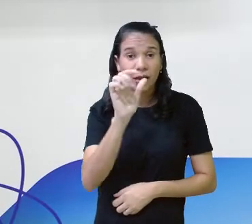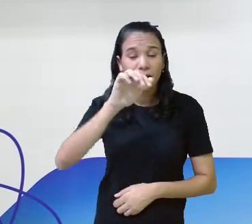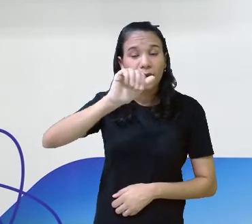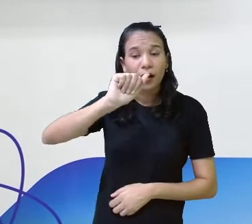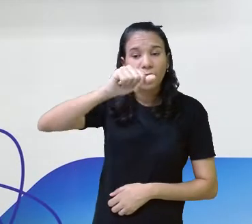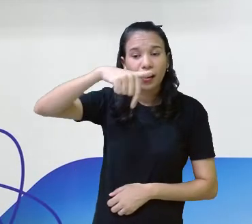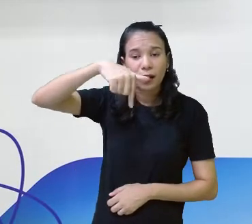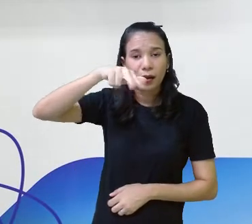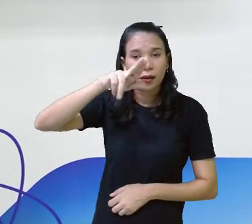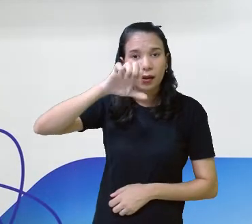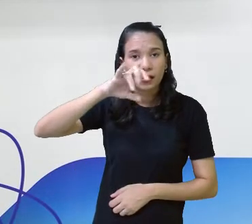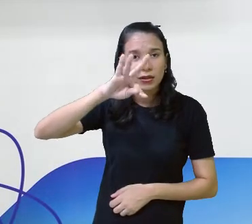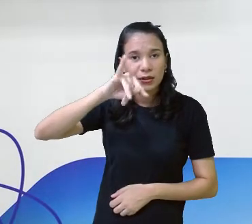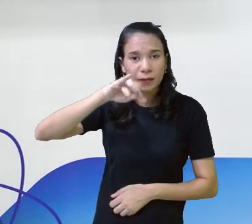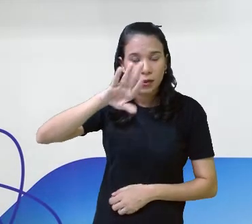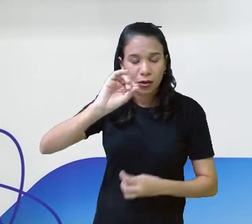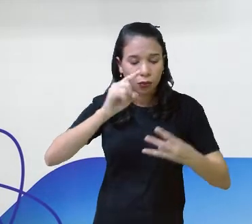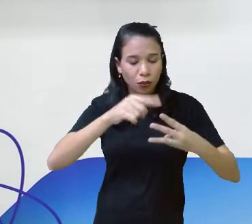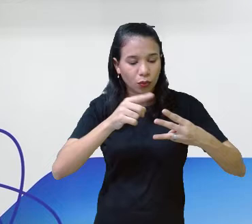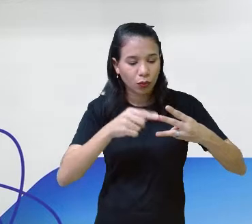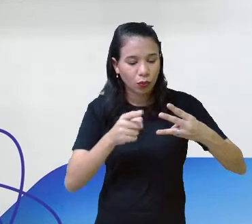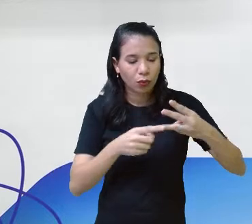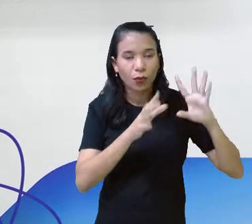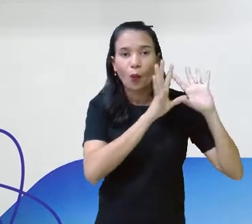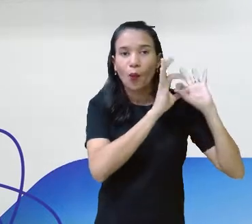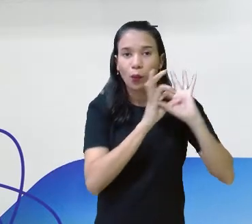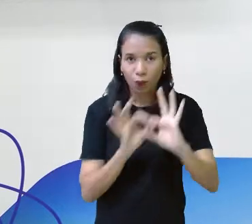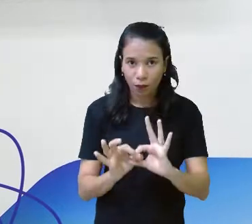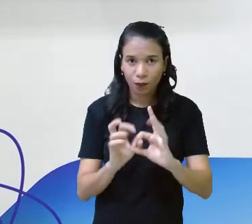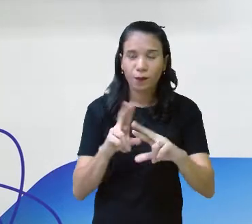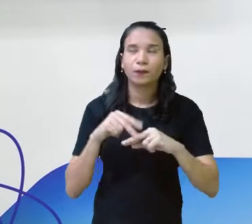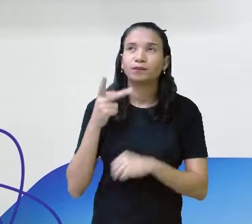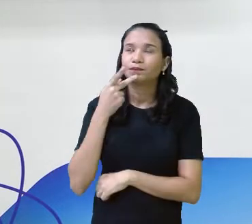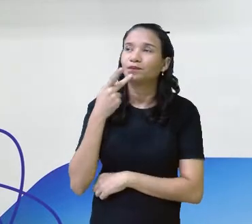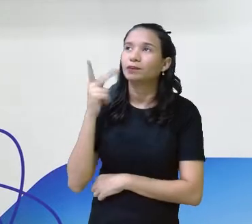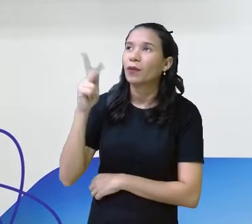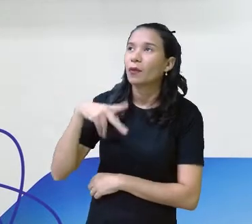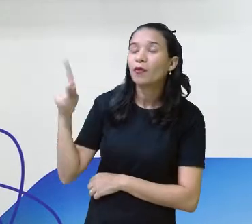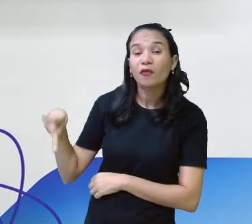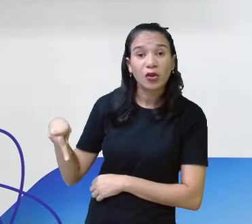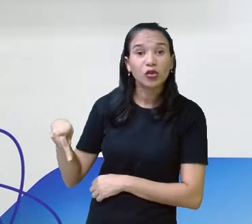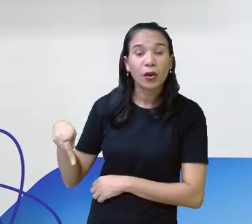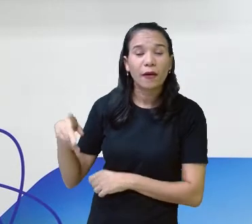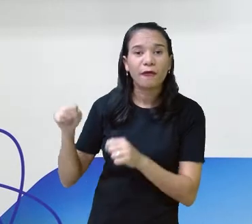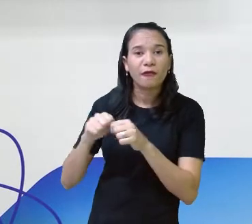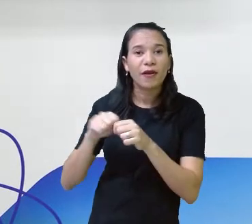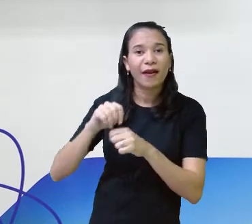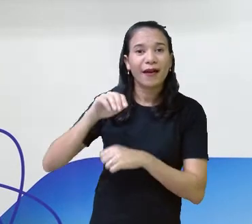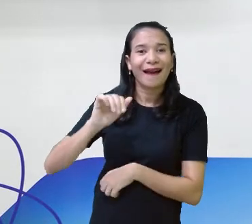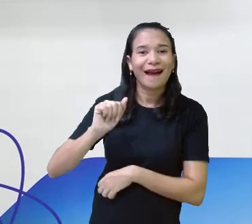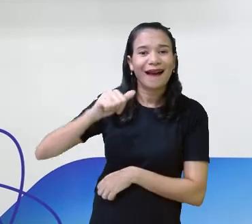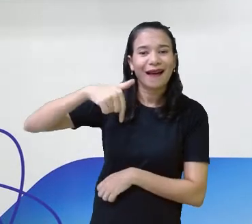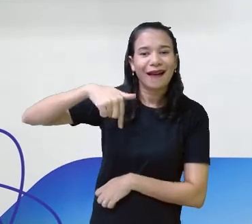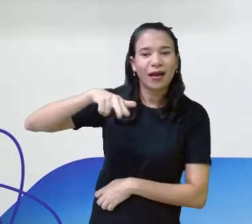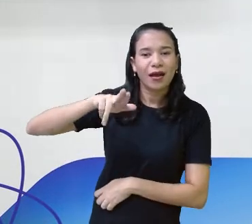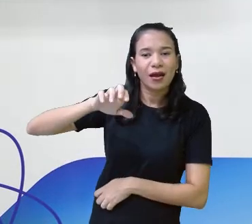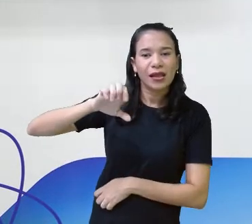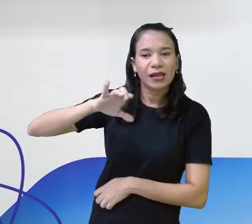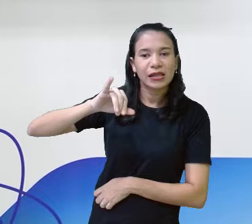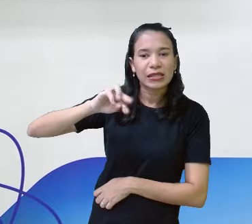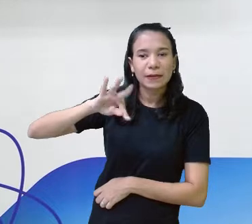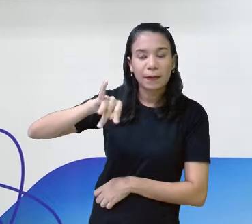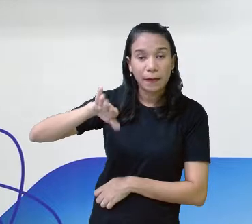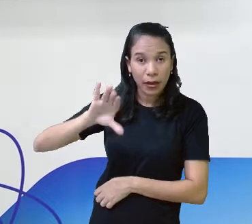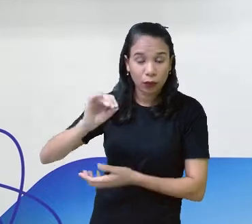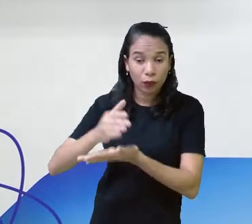depende do contexto que está na frase, né? Porque se eu falo assim, professora Kedma fez um aquecimento antes da sua caminhada, então você já vai